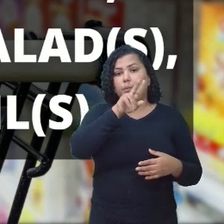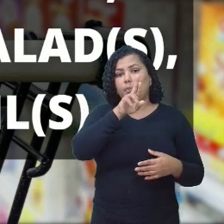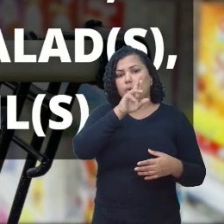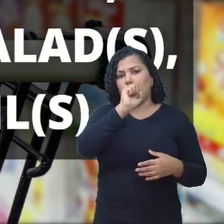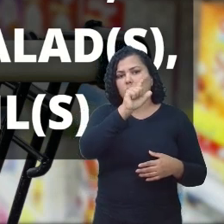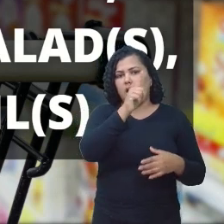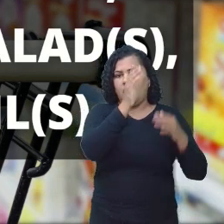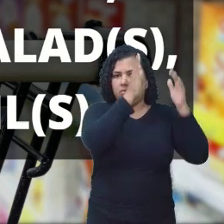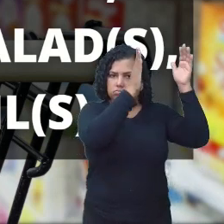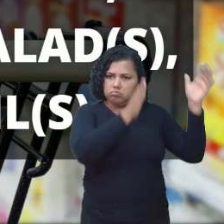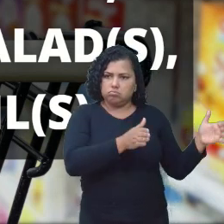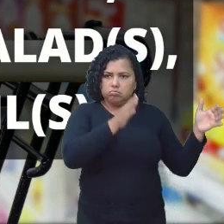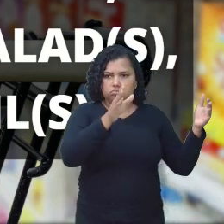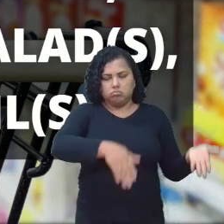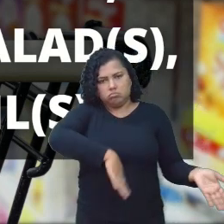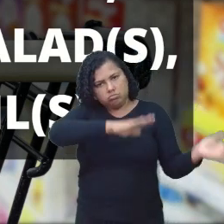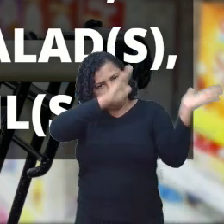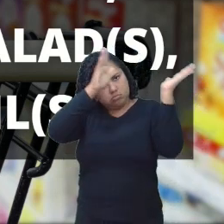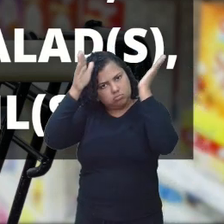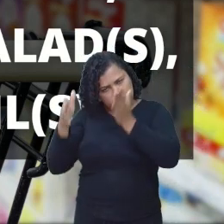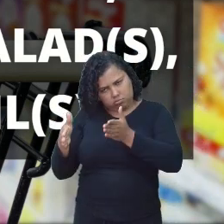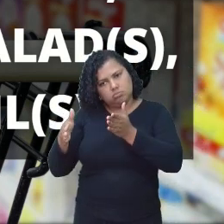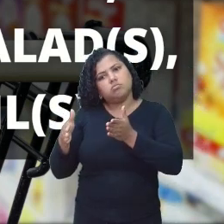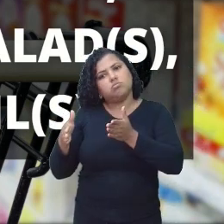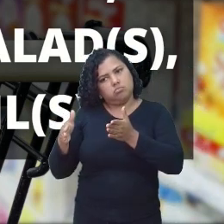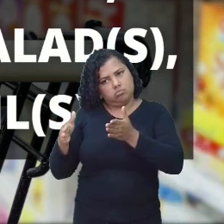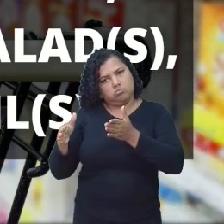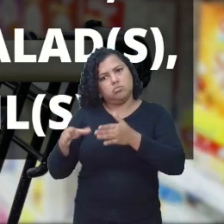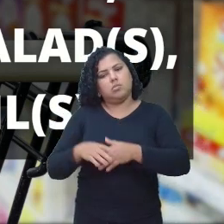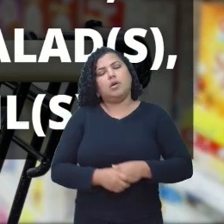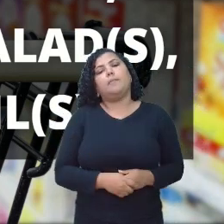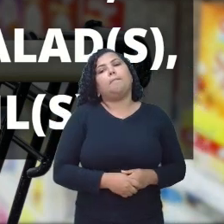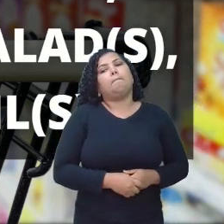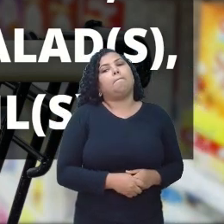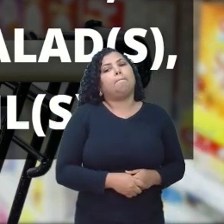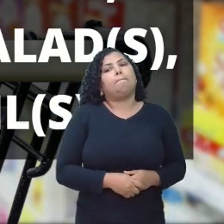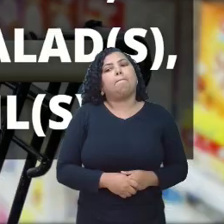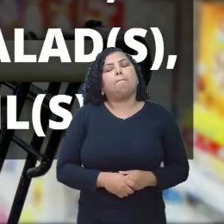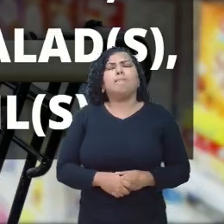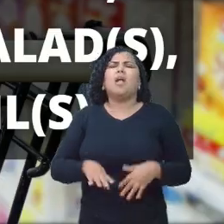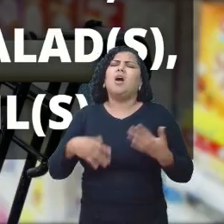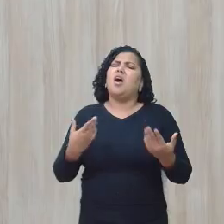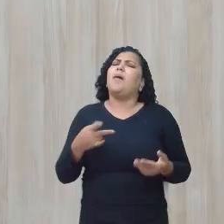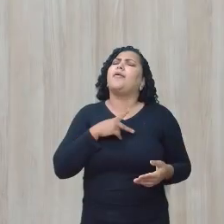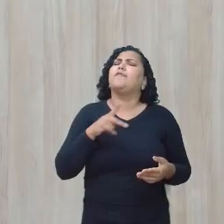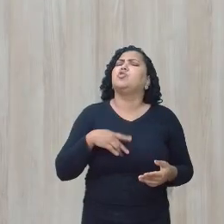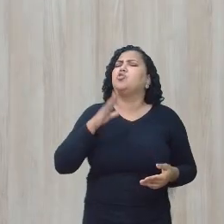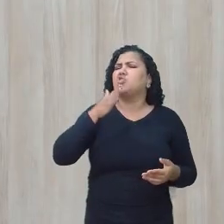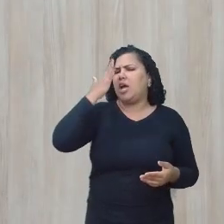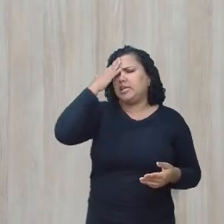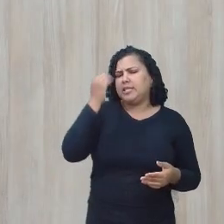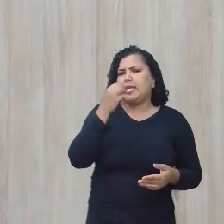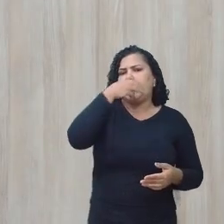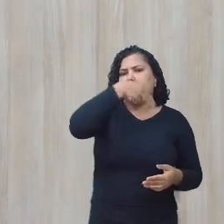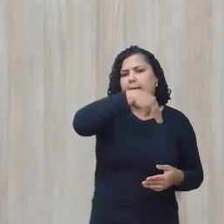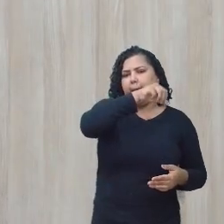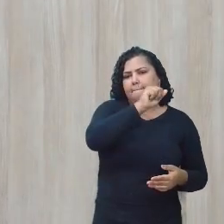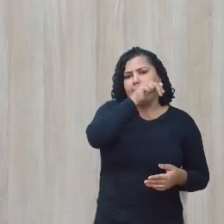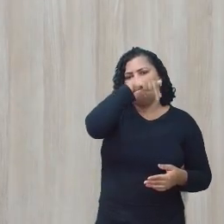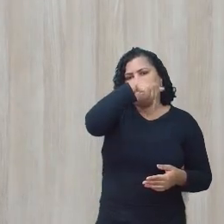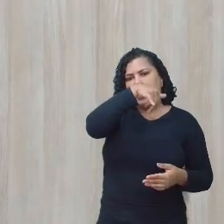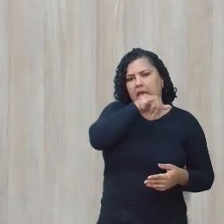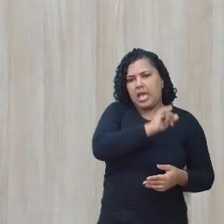os contáveis, e o muito ou muita para os incontáveis. Ah, professor, eu já sei que many é